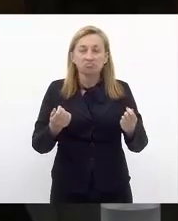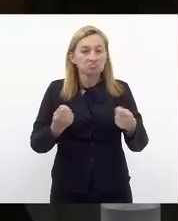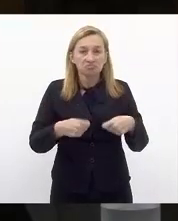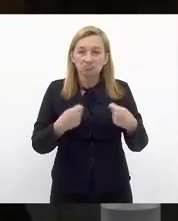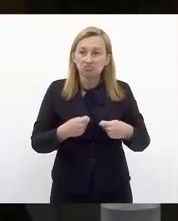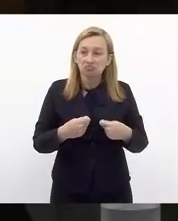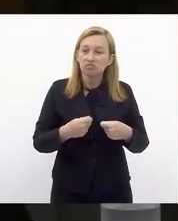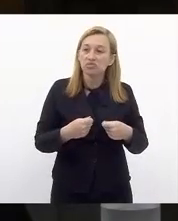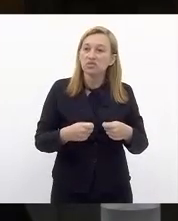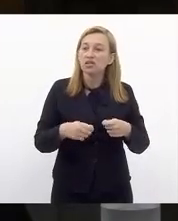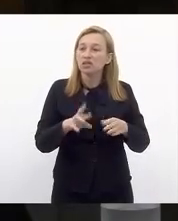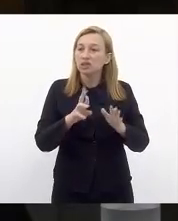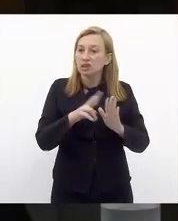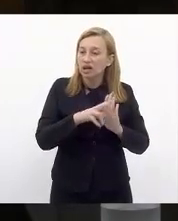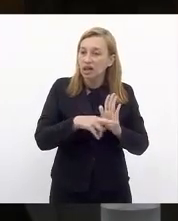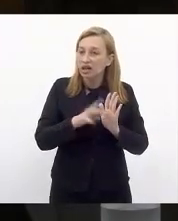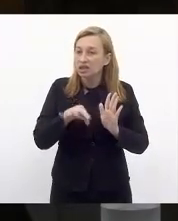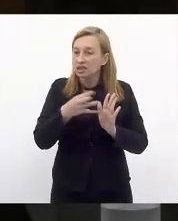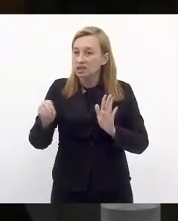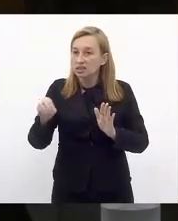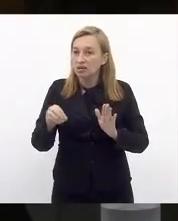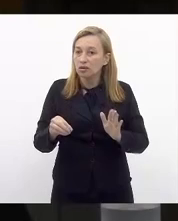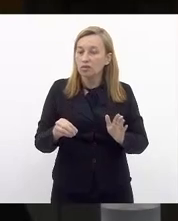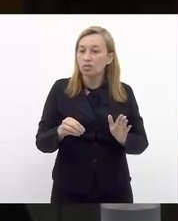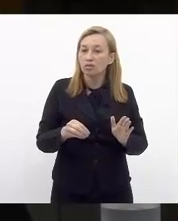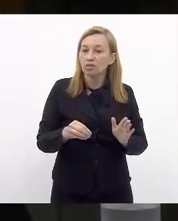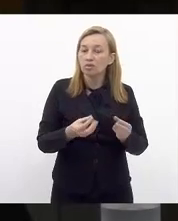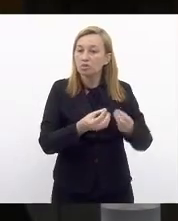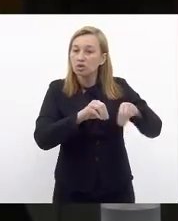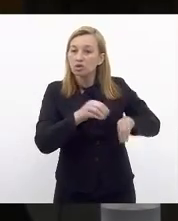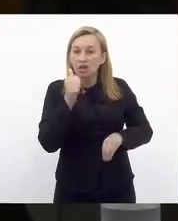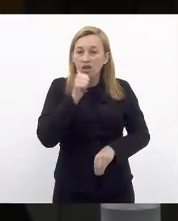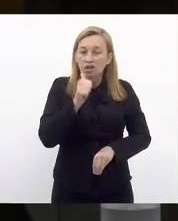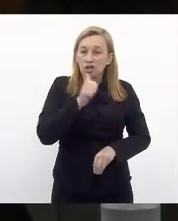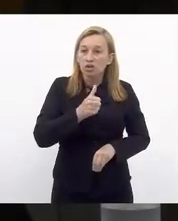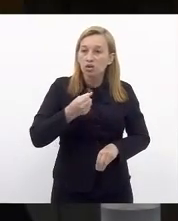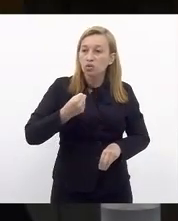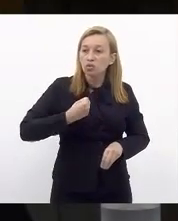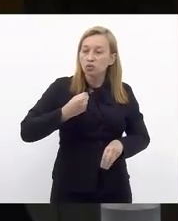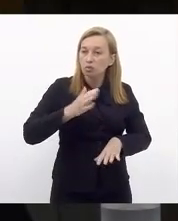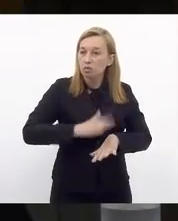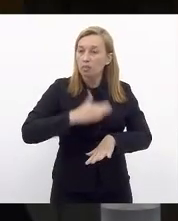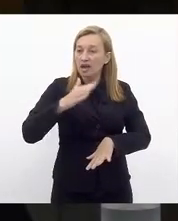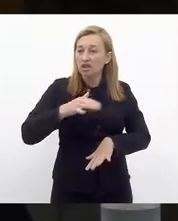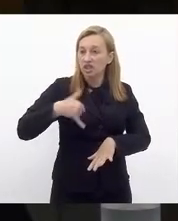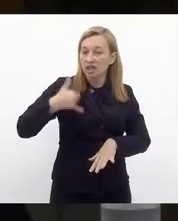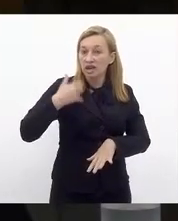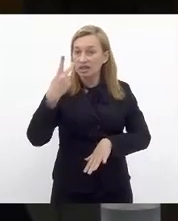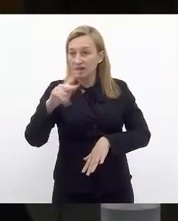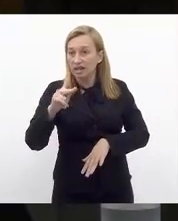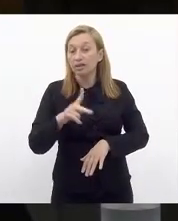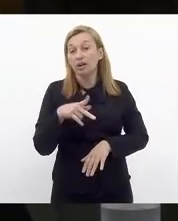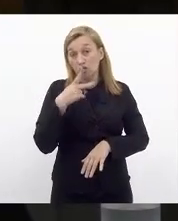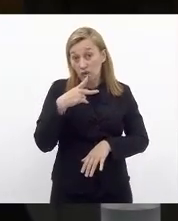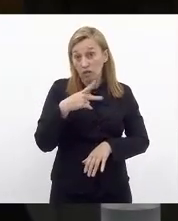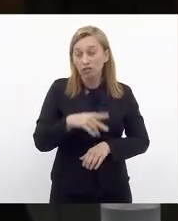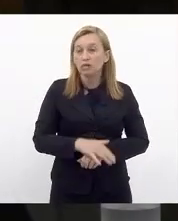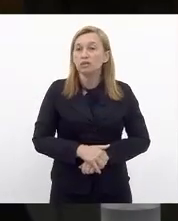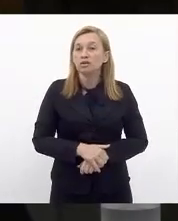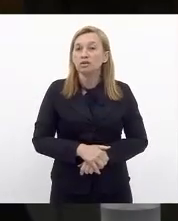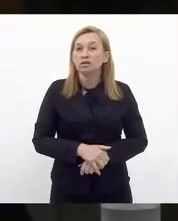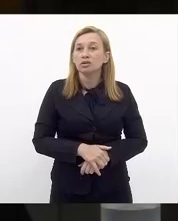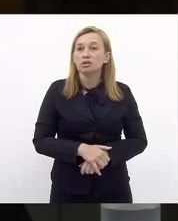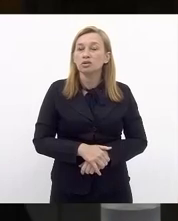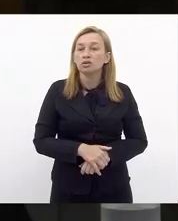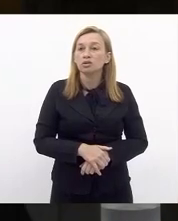na regra de transição também penaliza as mulheres fazendo com que aumente ainda mais a proporção da idade dela saiu destaco que